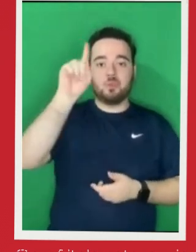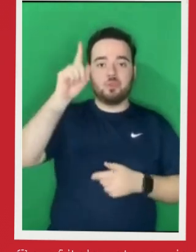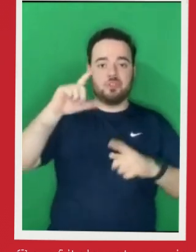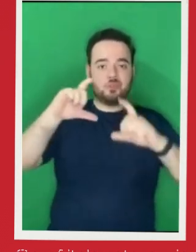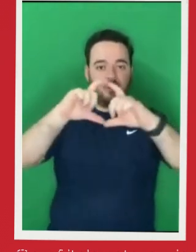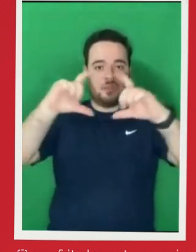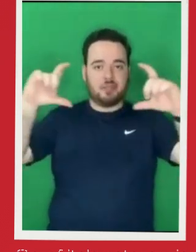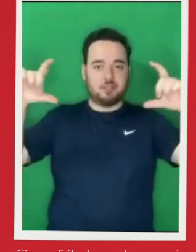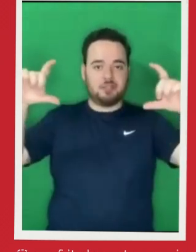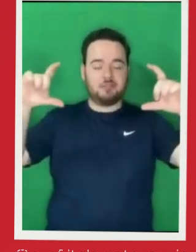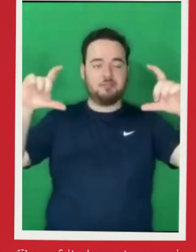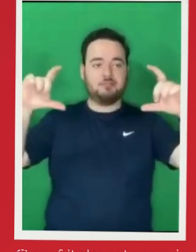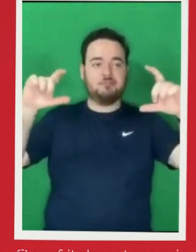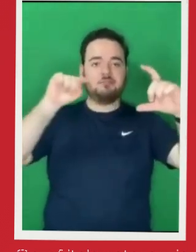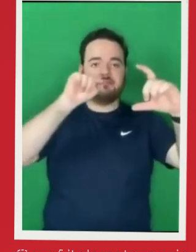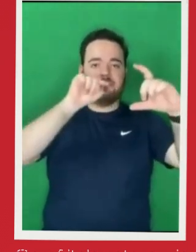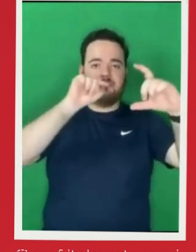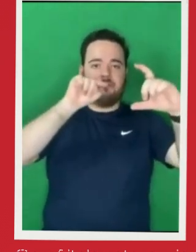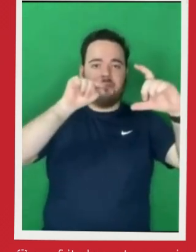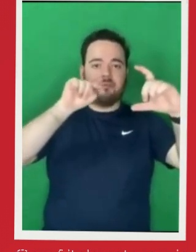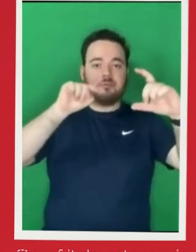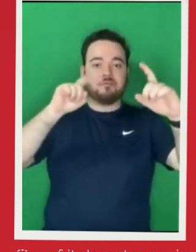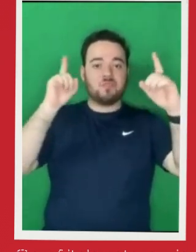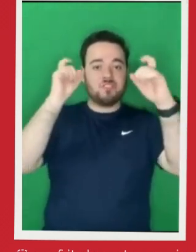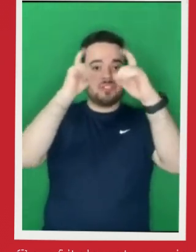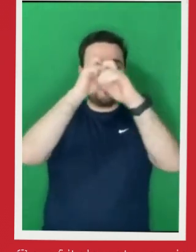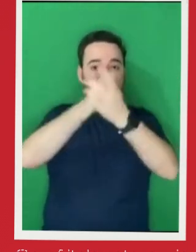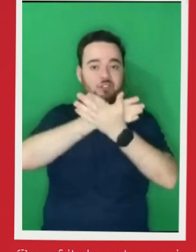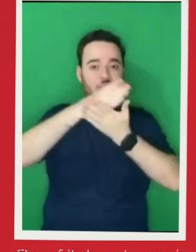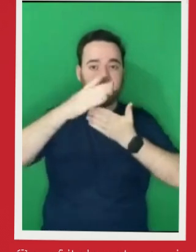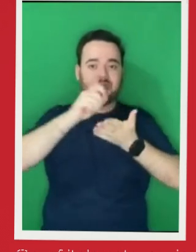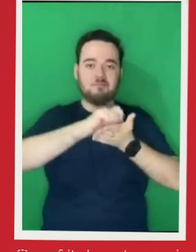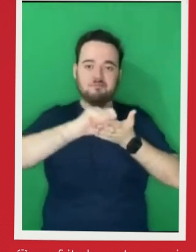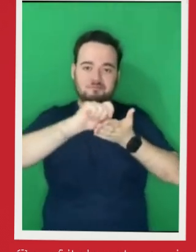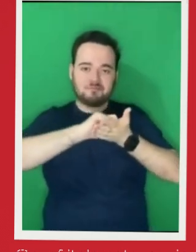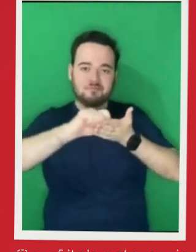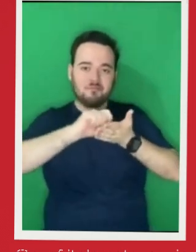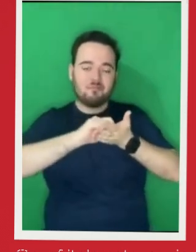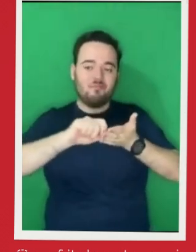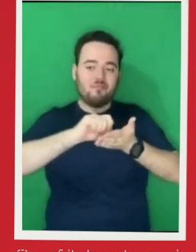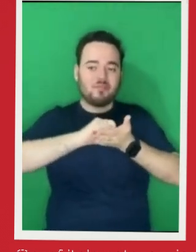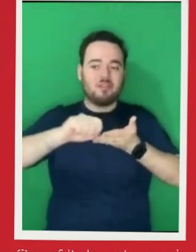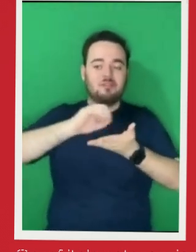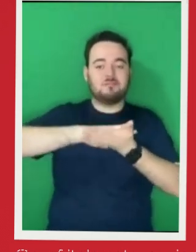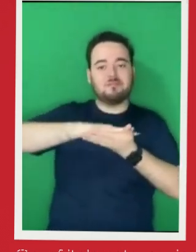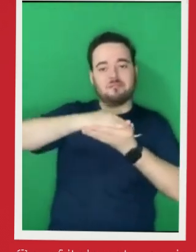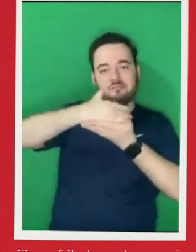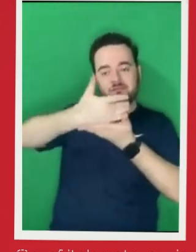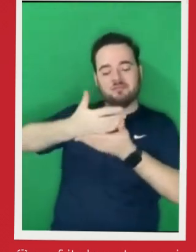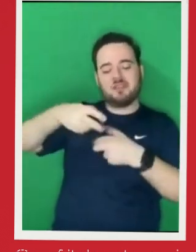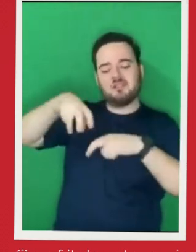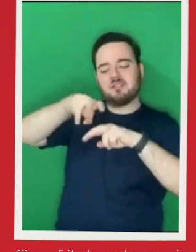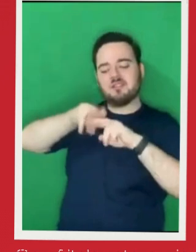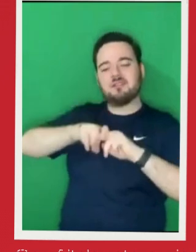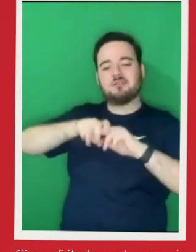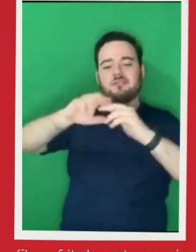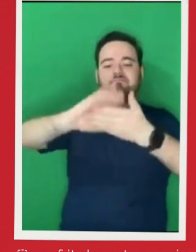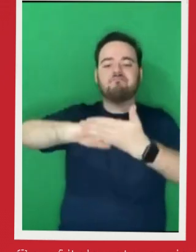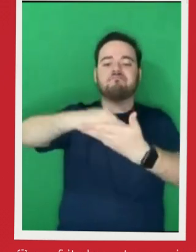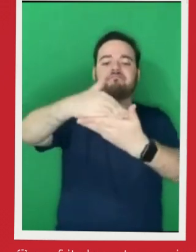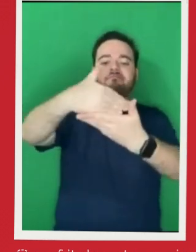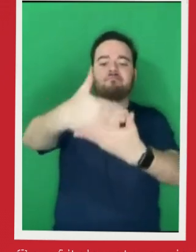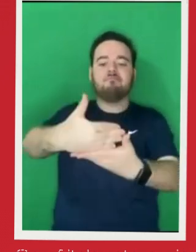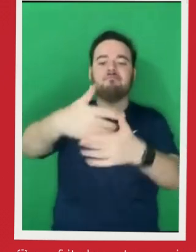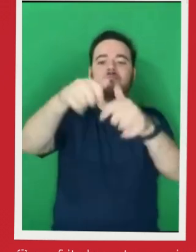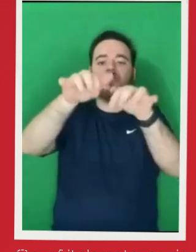é o último parágrafo da seção anterior. Um dos grandes desafios de começar a escrever é, de fato, ligar o computador. Sentar-se em